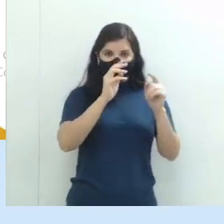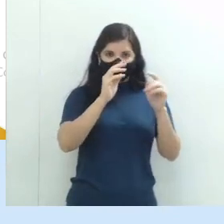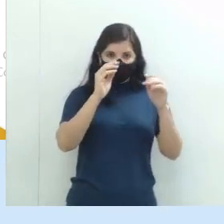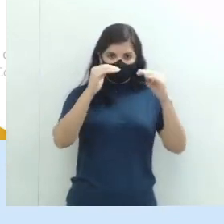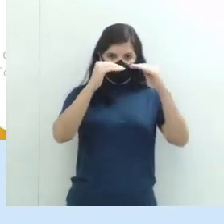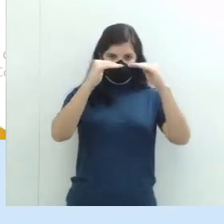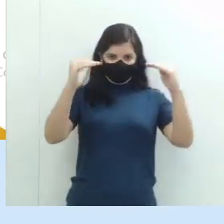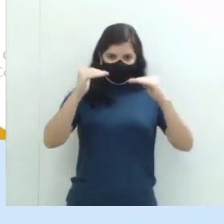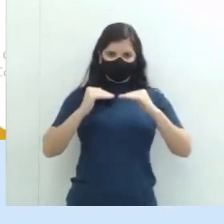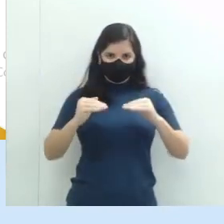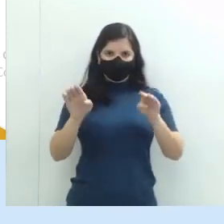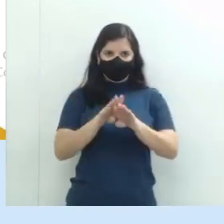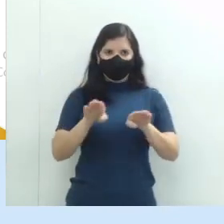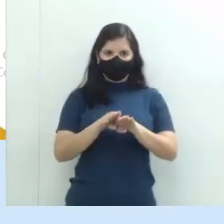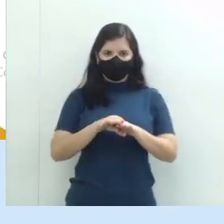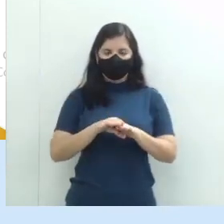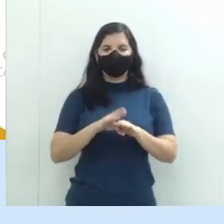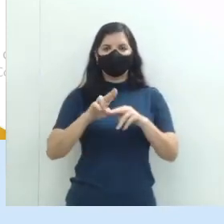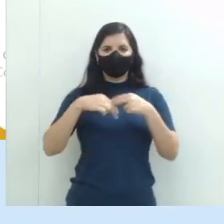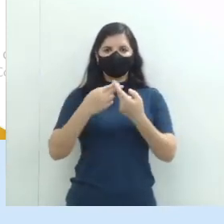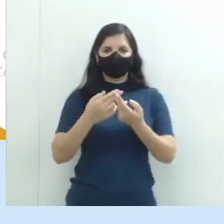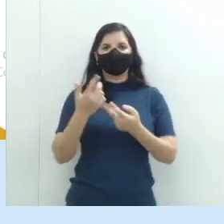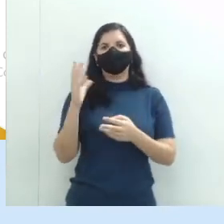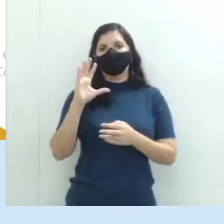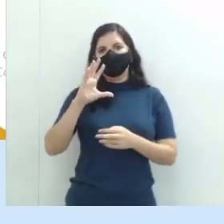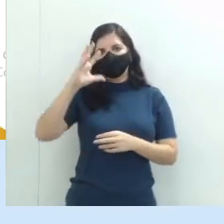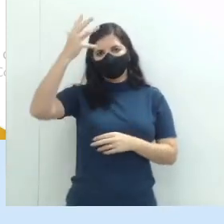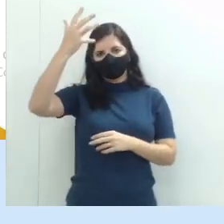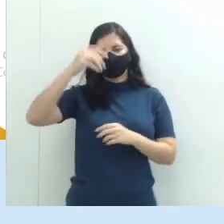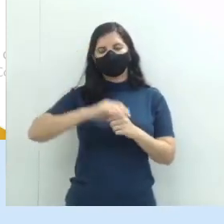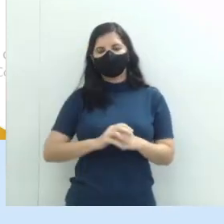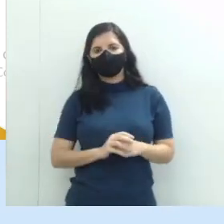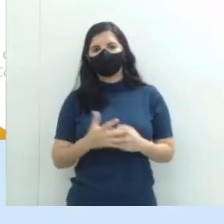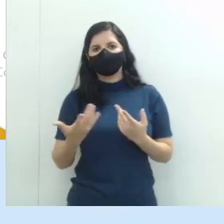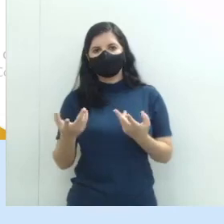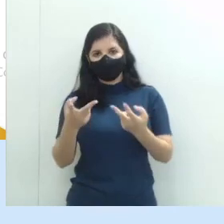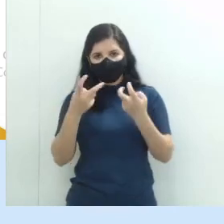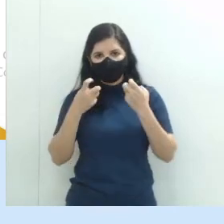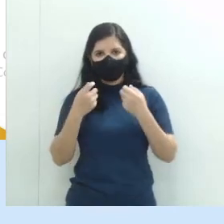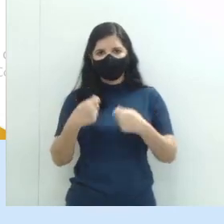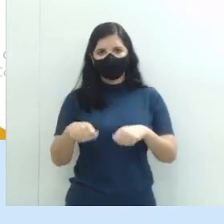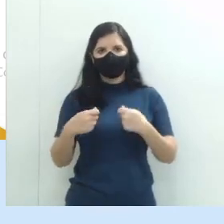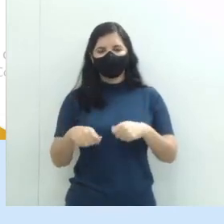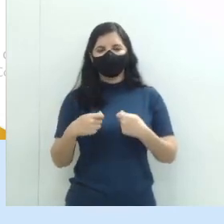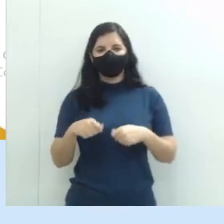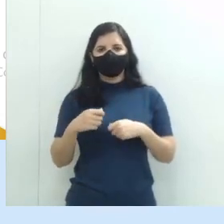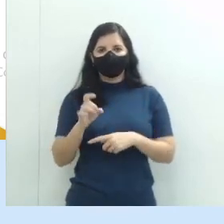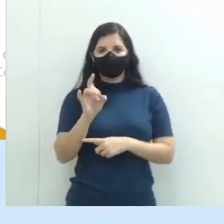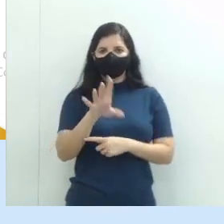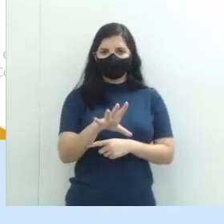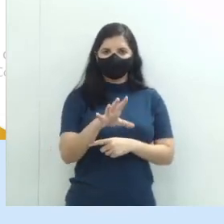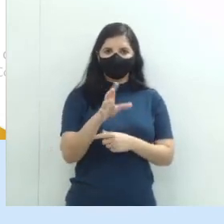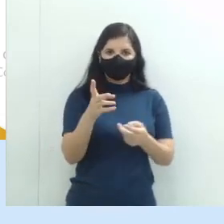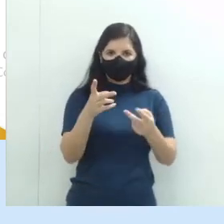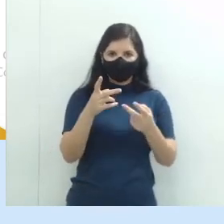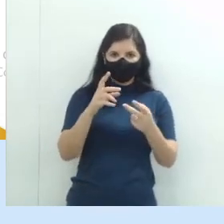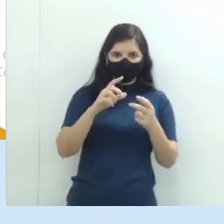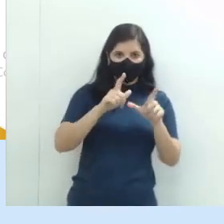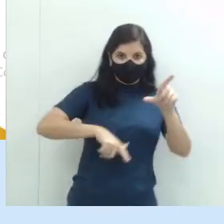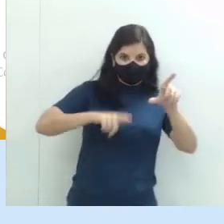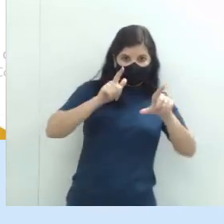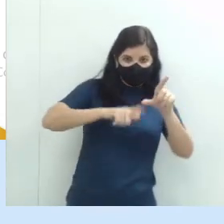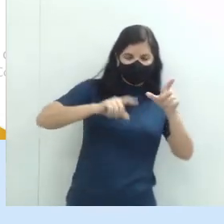estão na mesma linha. E aí é por isso que a gente fala para que você preste atenção não só na concepção